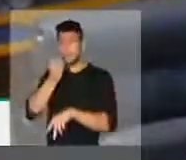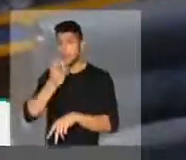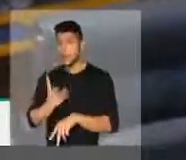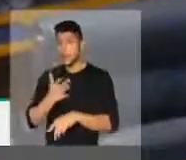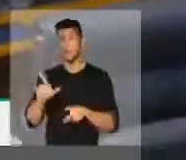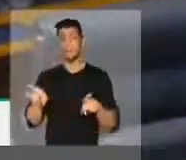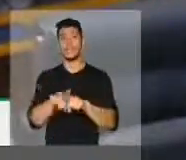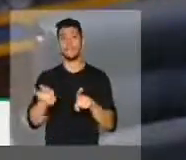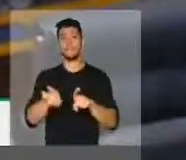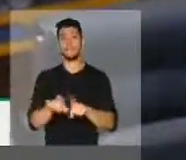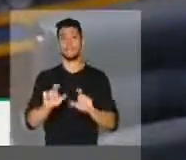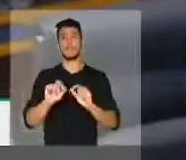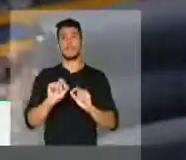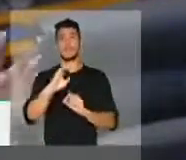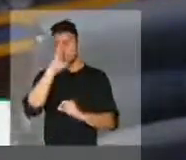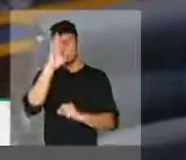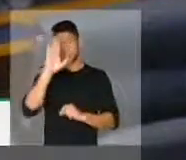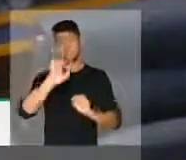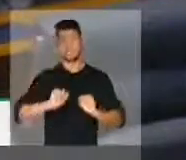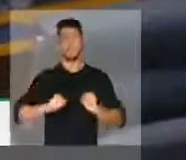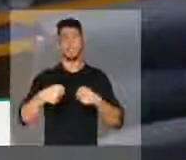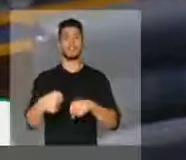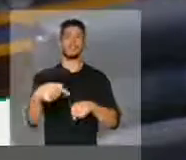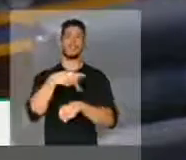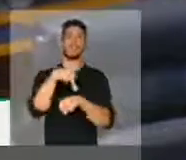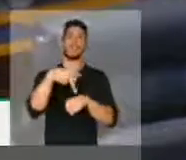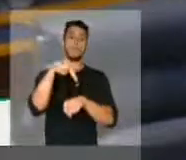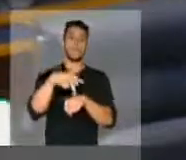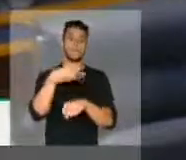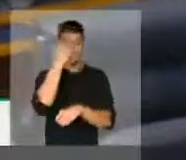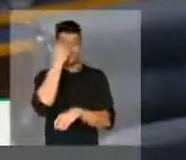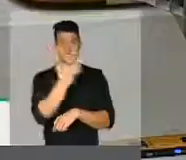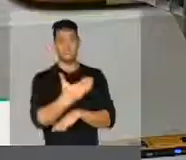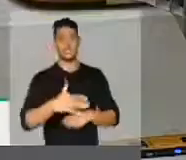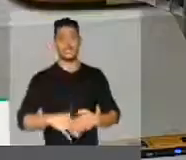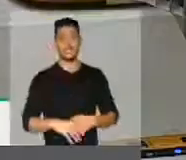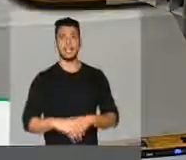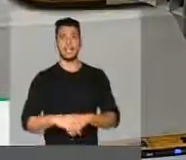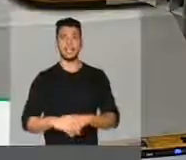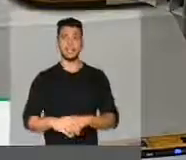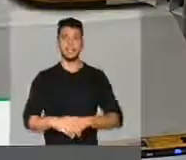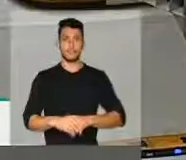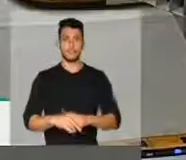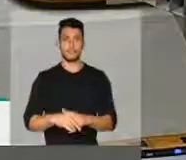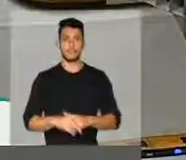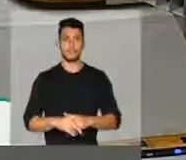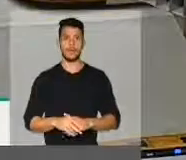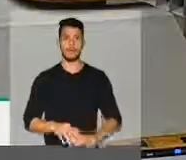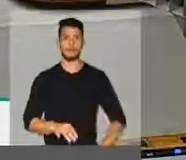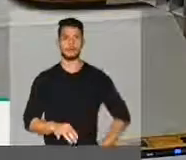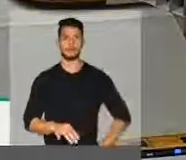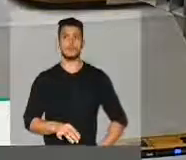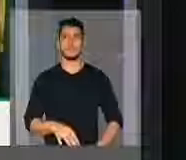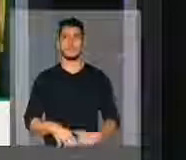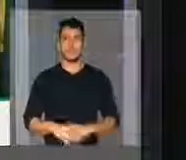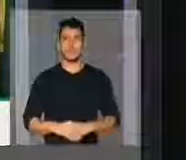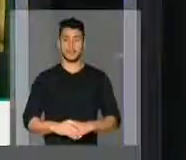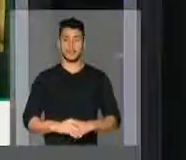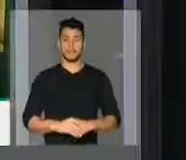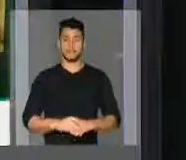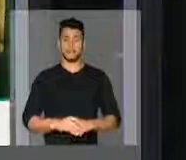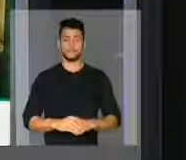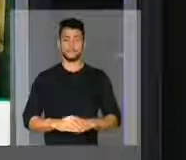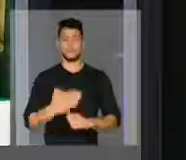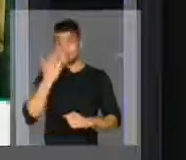e, em especial, em defesa do nosso país. Era isso. Muito obrigado. Muito obrigado, deputado Mauro. Eu queria, em seguida, deputado, que é o assunto